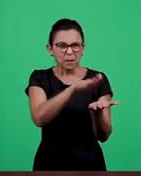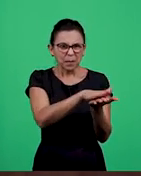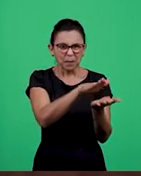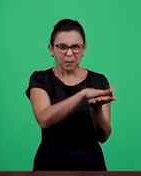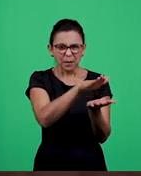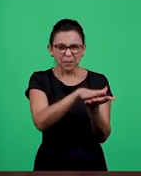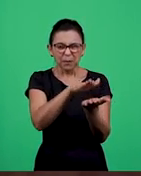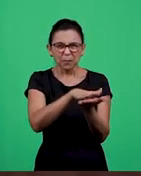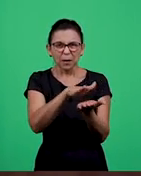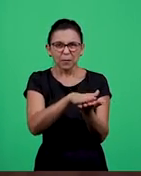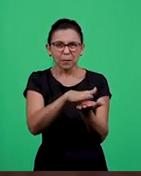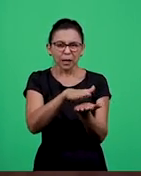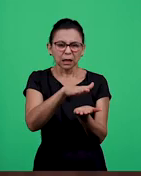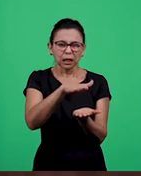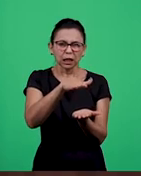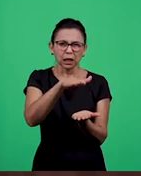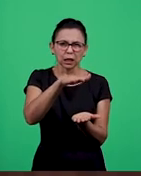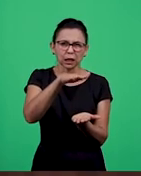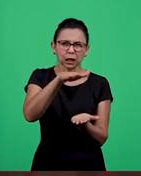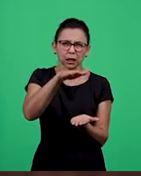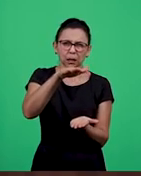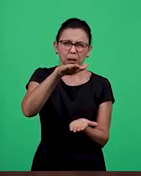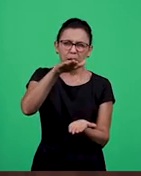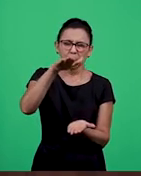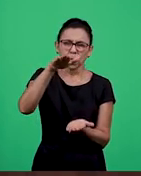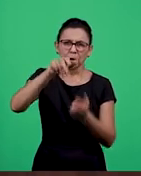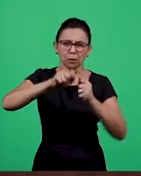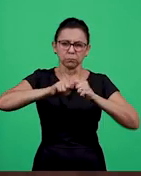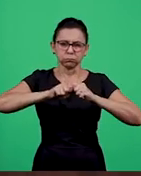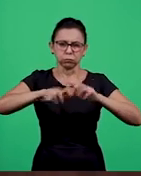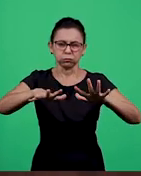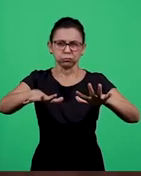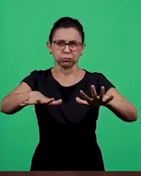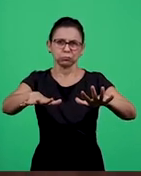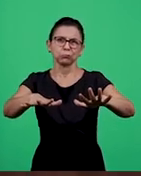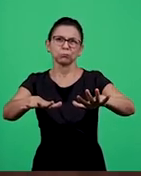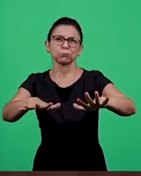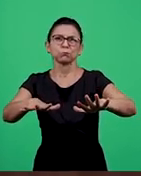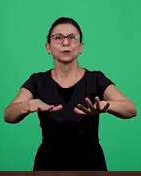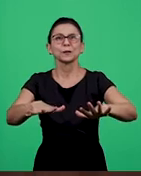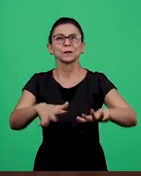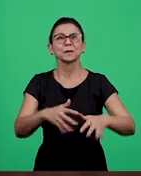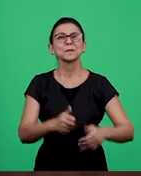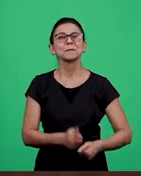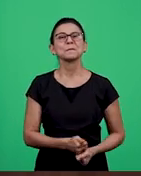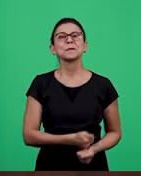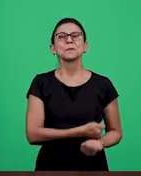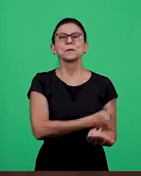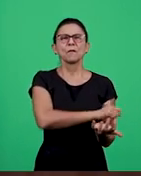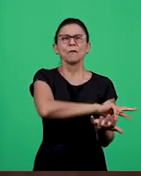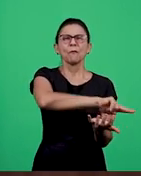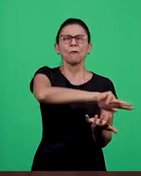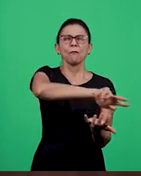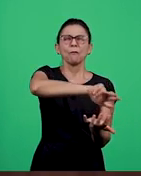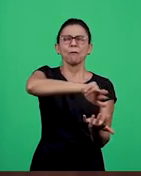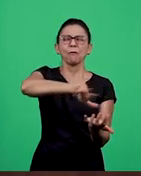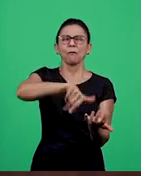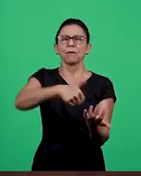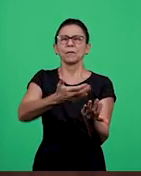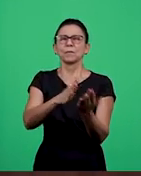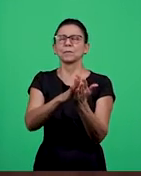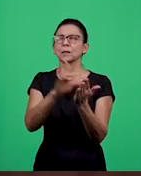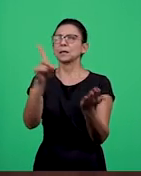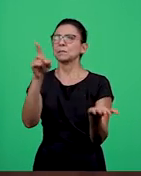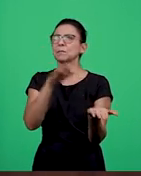logo após, outras Bíblias foram impressas e outras Bíblias foram